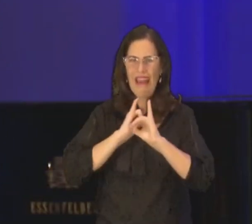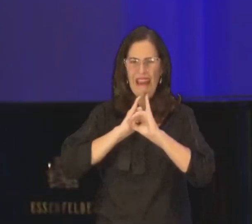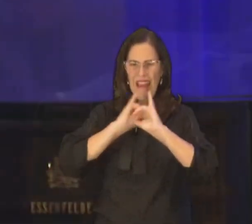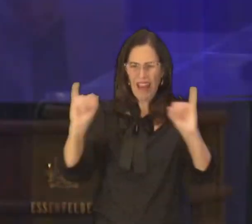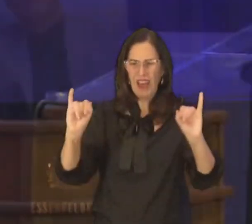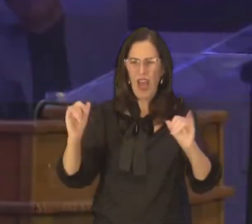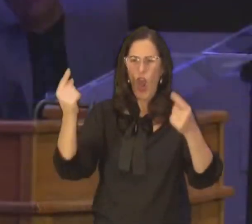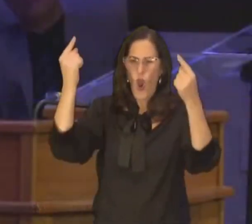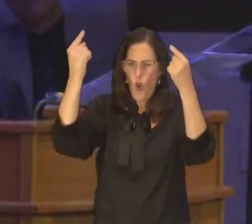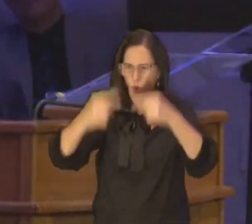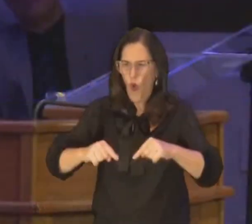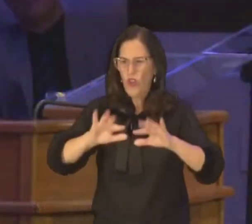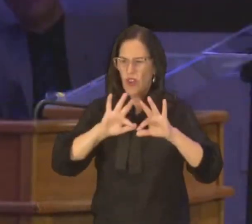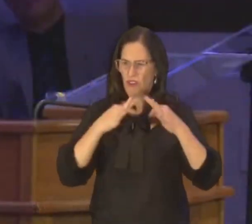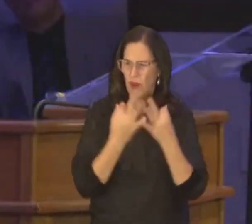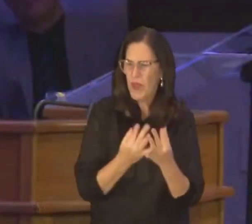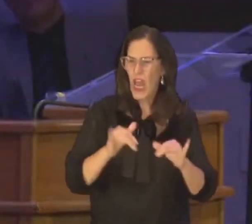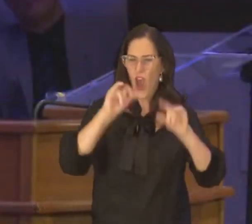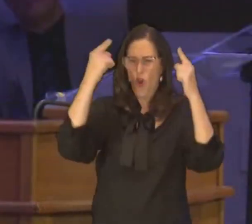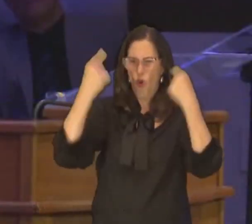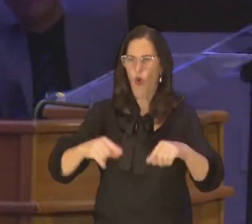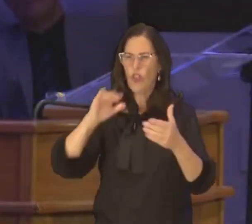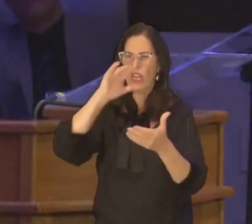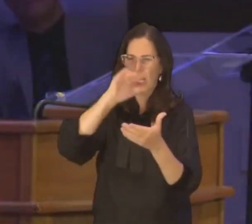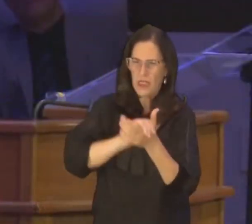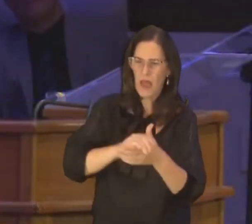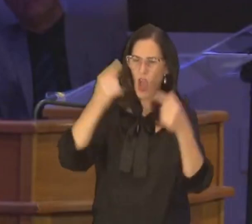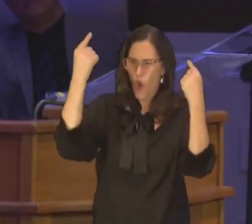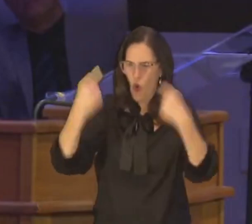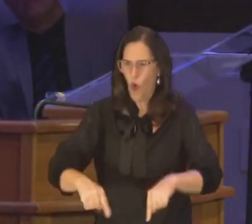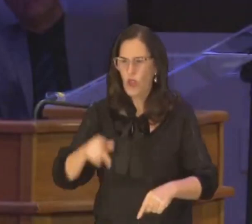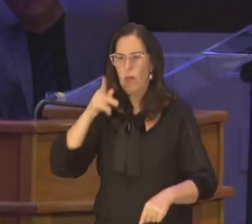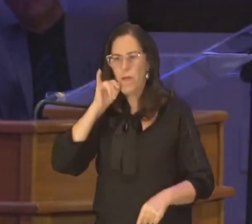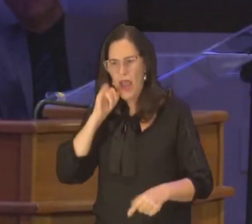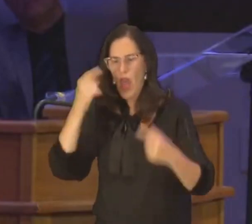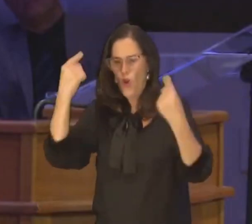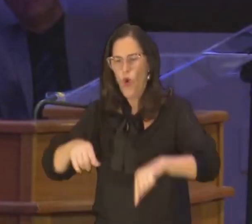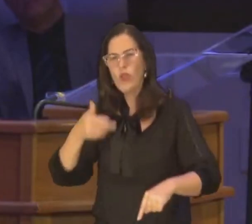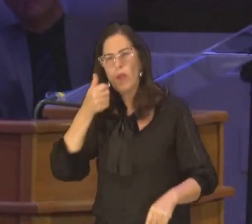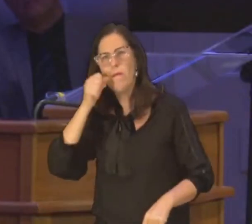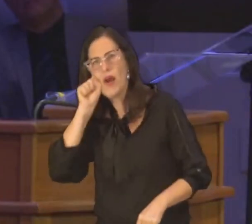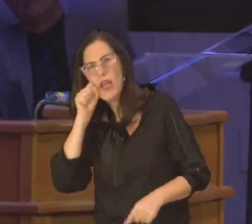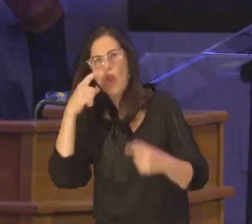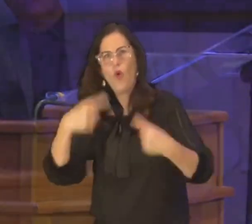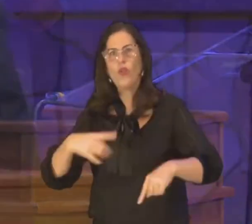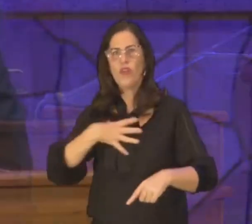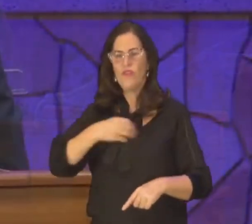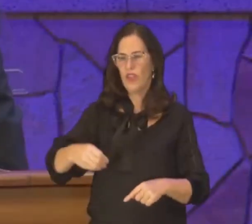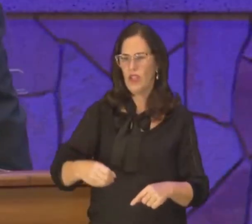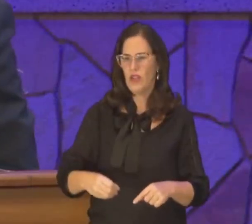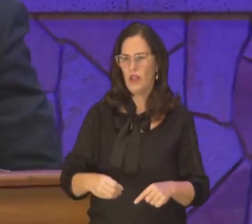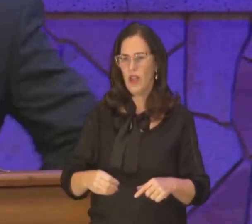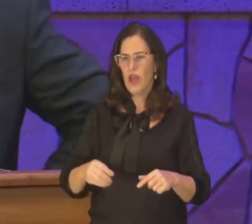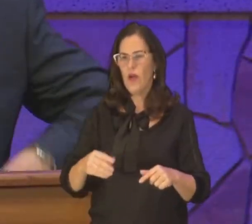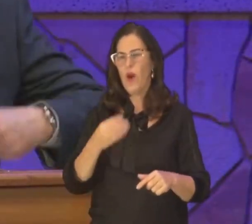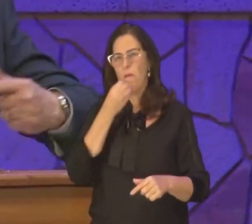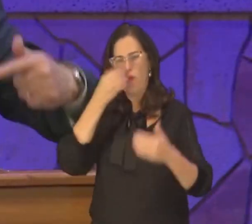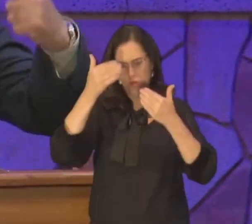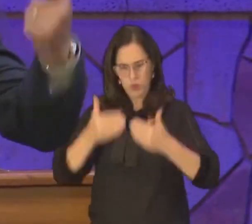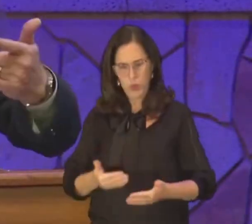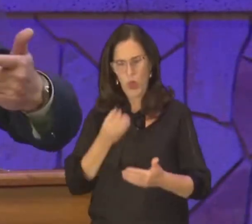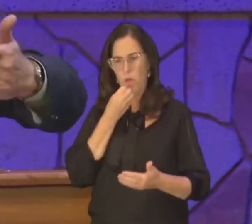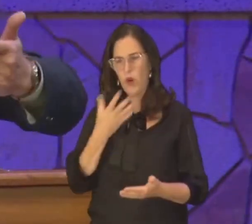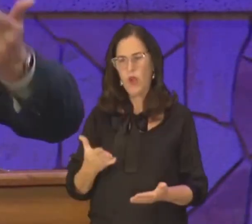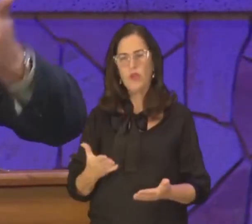declaradamente contra a família, contra casamento, contra pai, contra mãe, contra filho, contra bons costumes. Nós sabemos